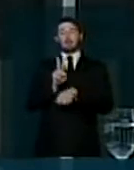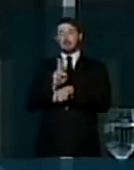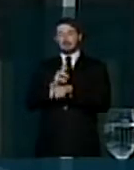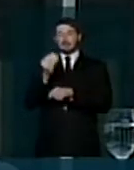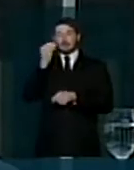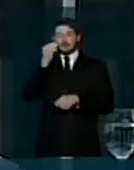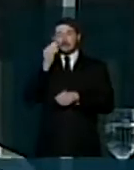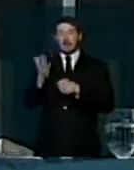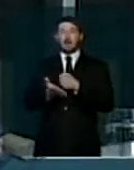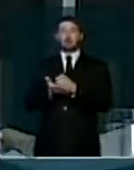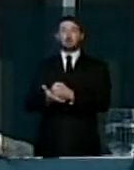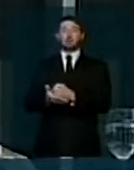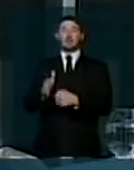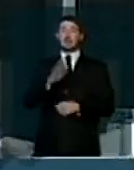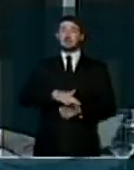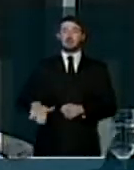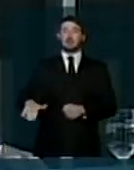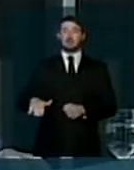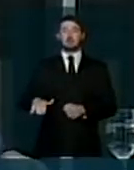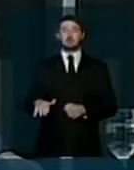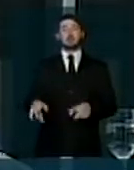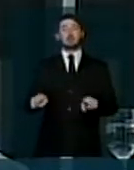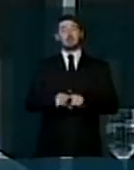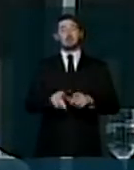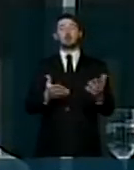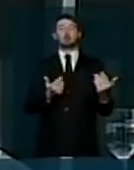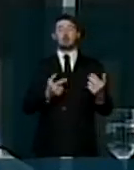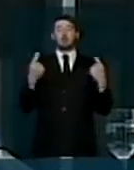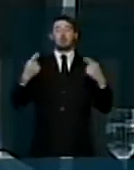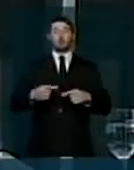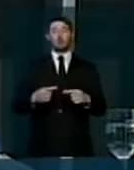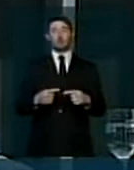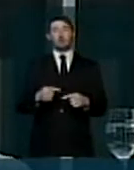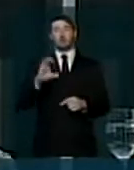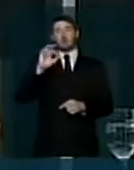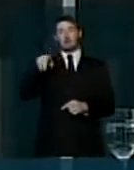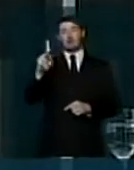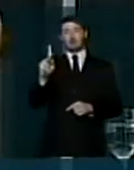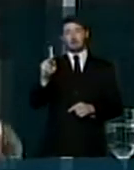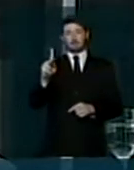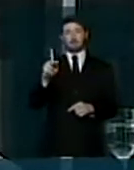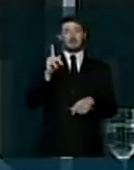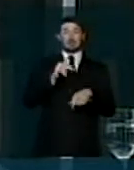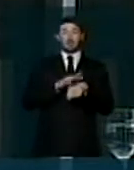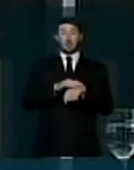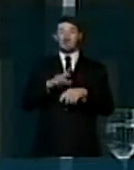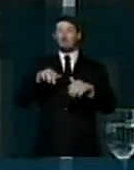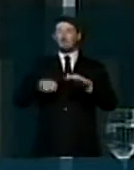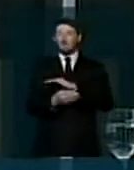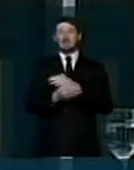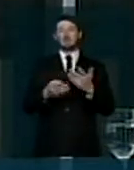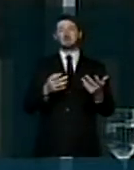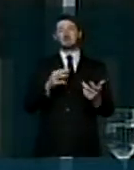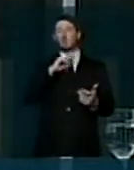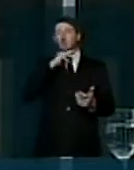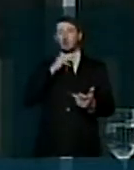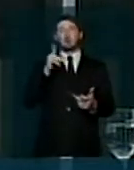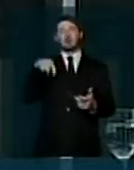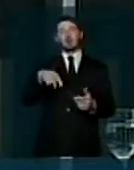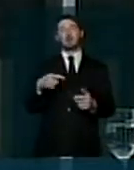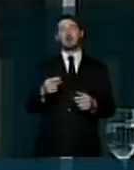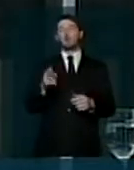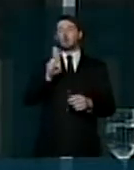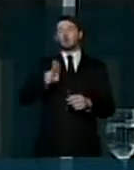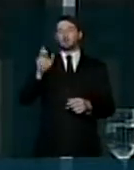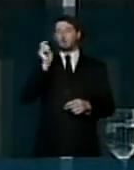protegendo as nossas crianças e a juventude brasileira desse mal maior, desse vício incontrolável que é o